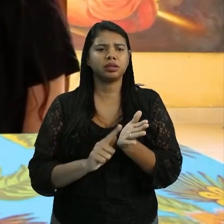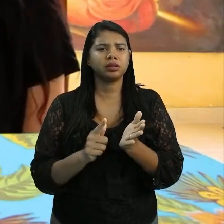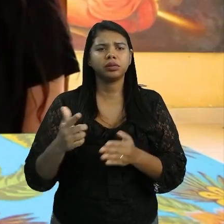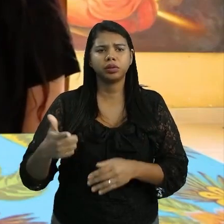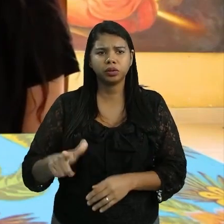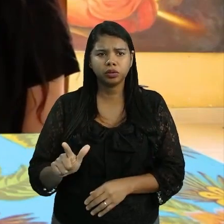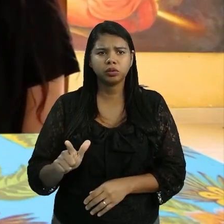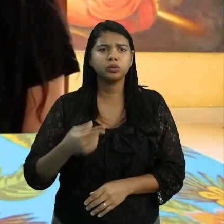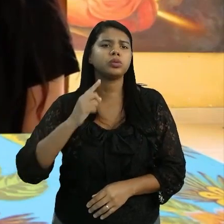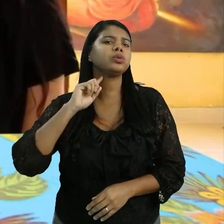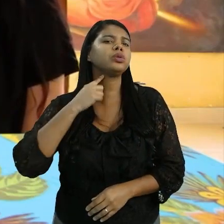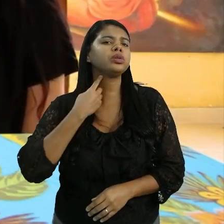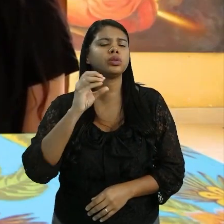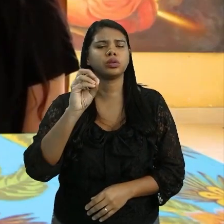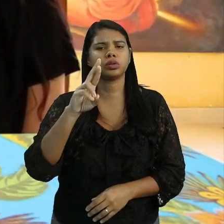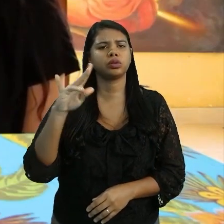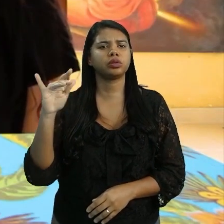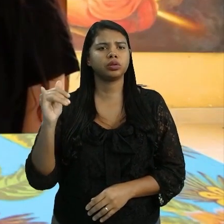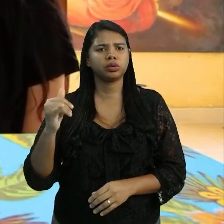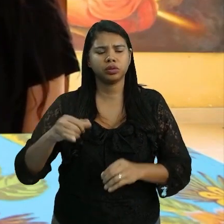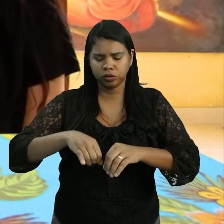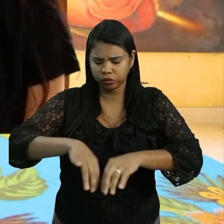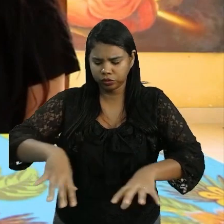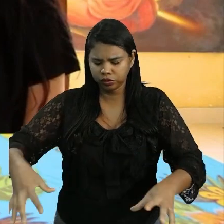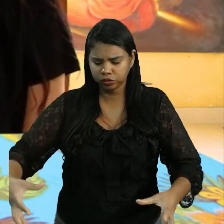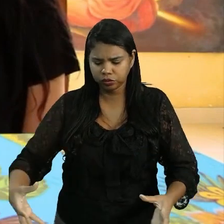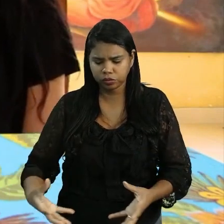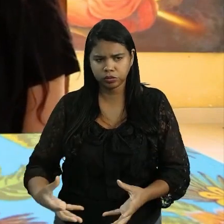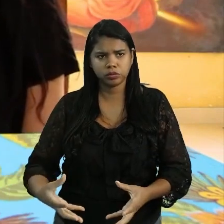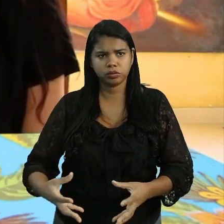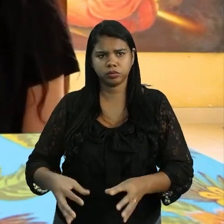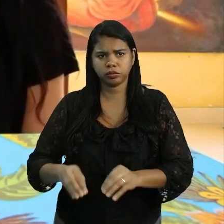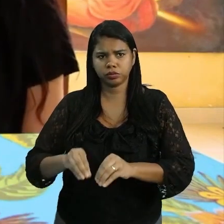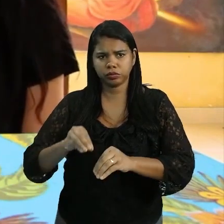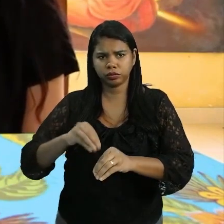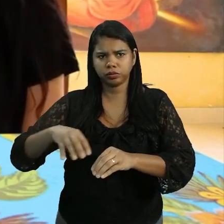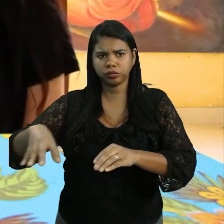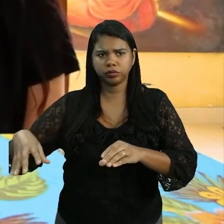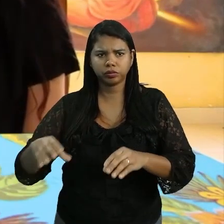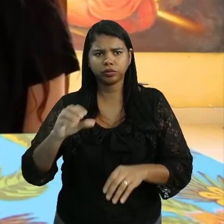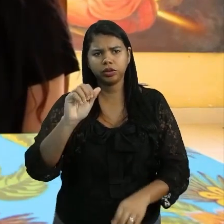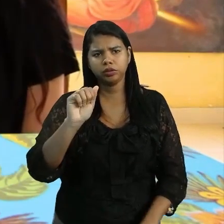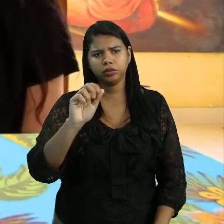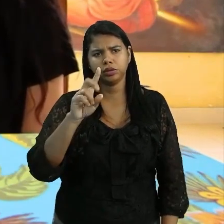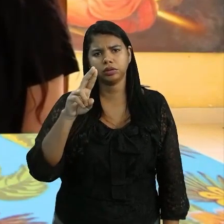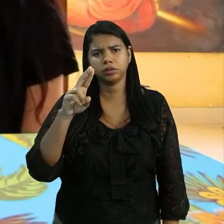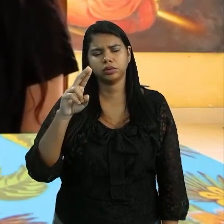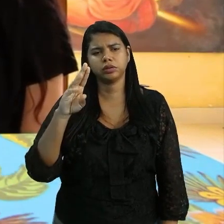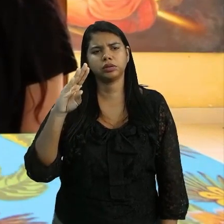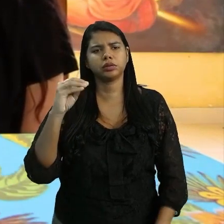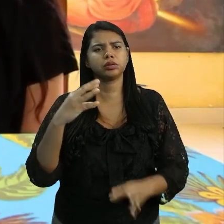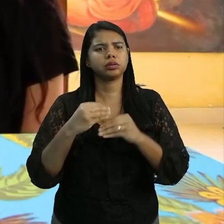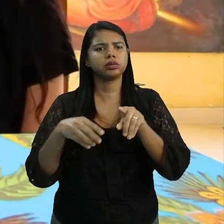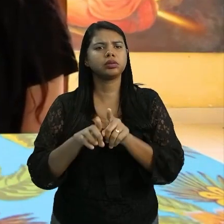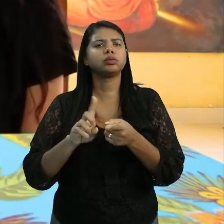de inox, que é uma coisa mais sustentável que tenha, higiênico também. A